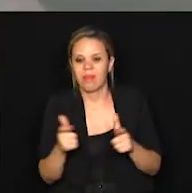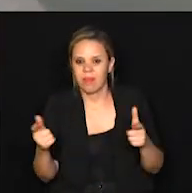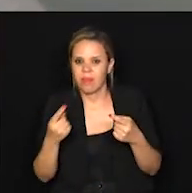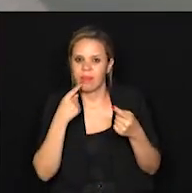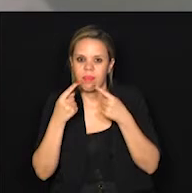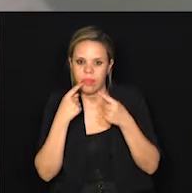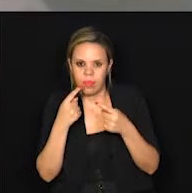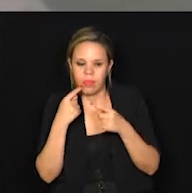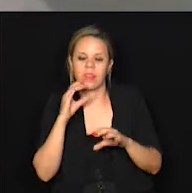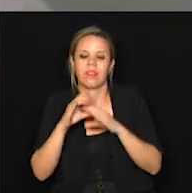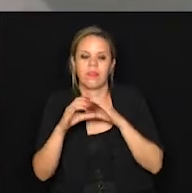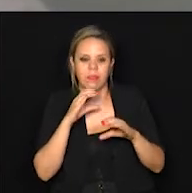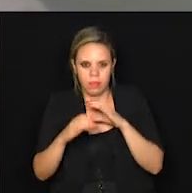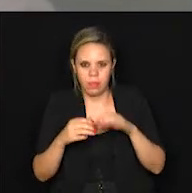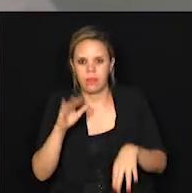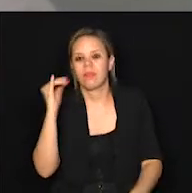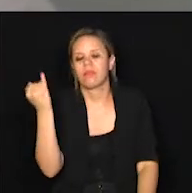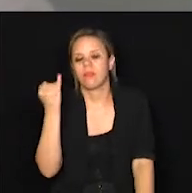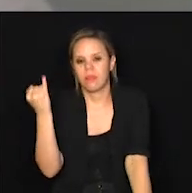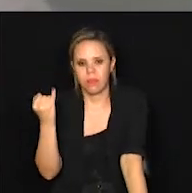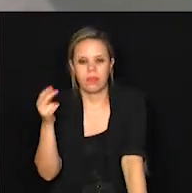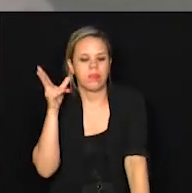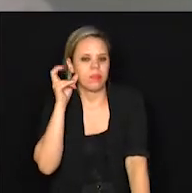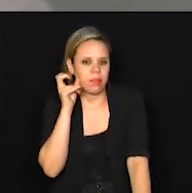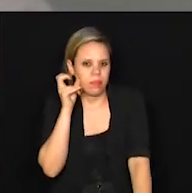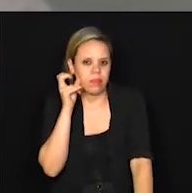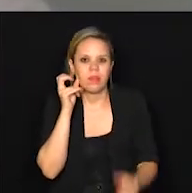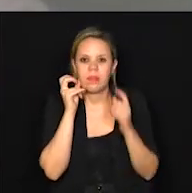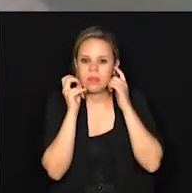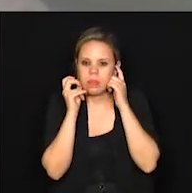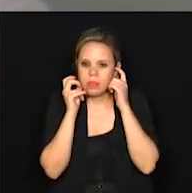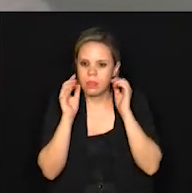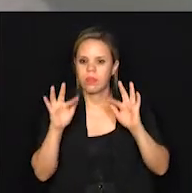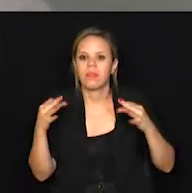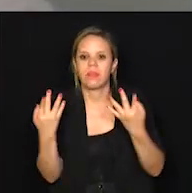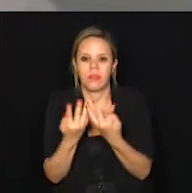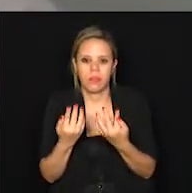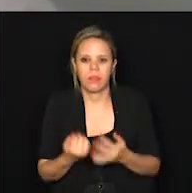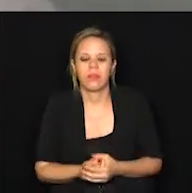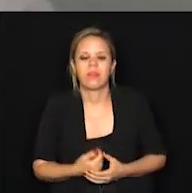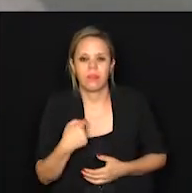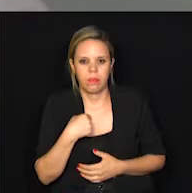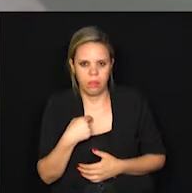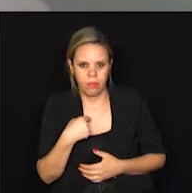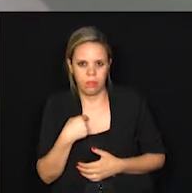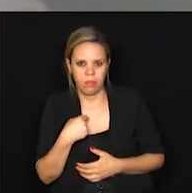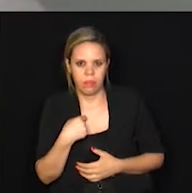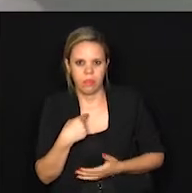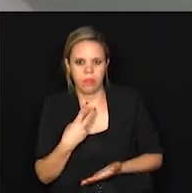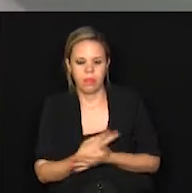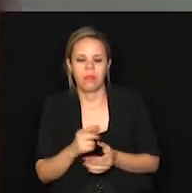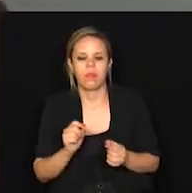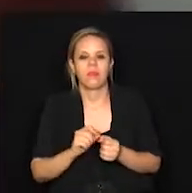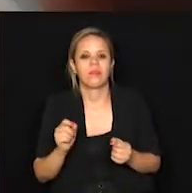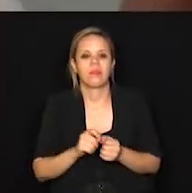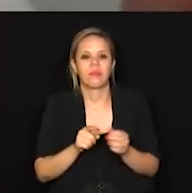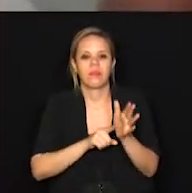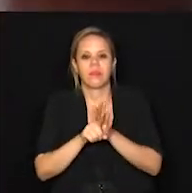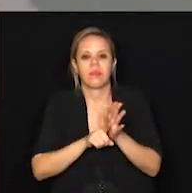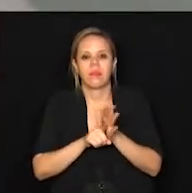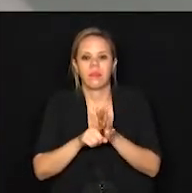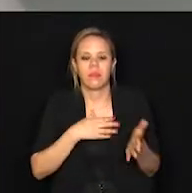grupos de WhatsApp. Nós também disponibilizamos o telefone do conselho para fechar essa articulação e para ter ações para que a gente pudesse,